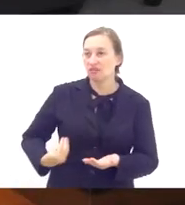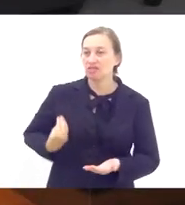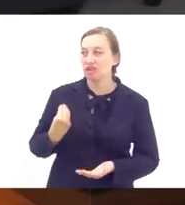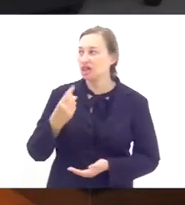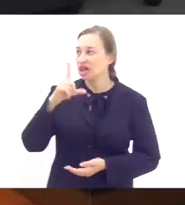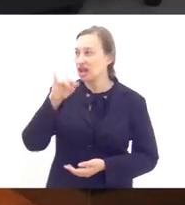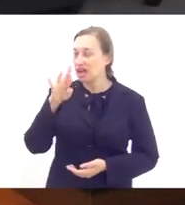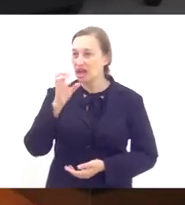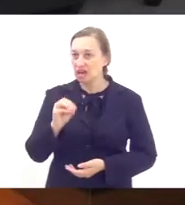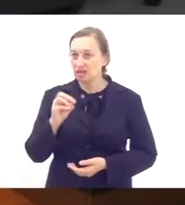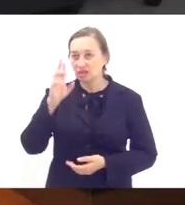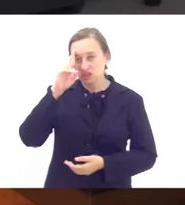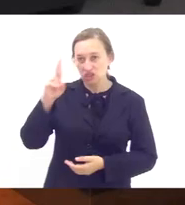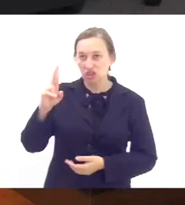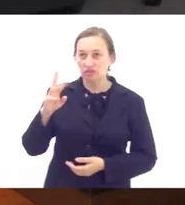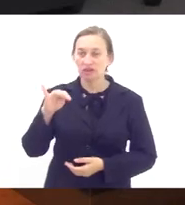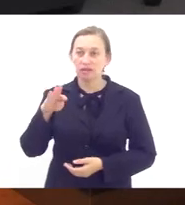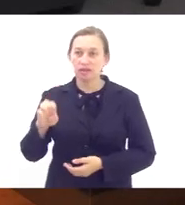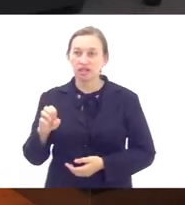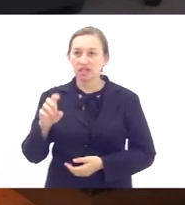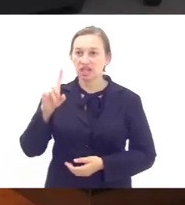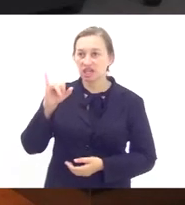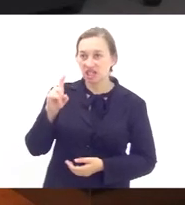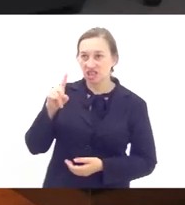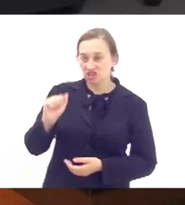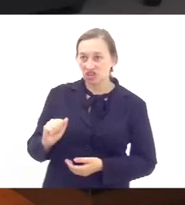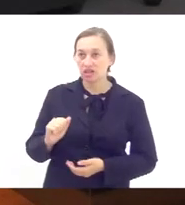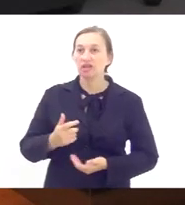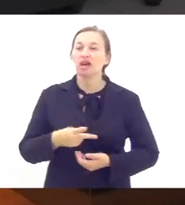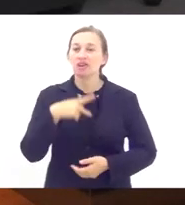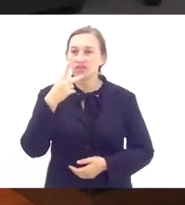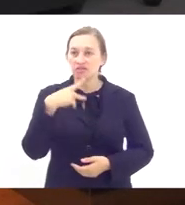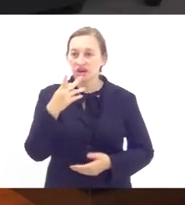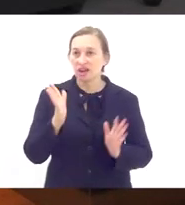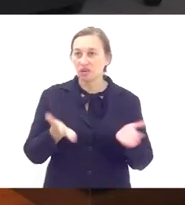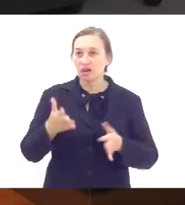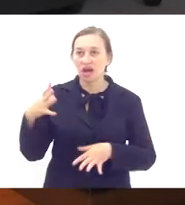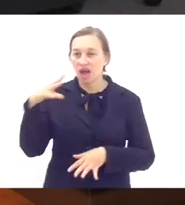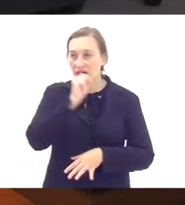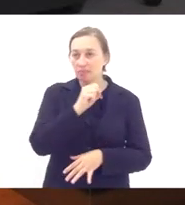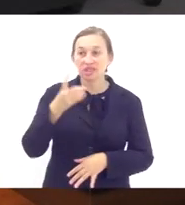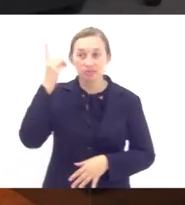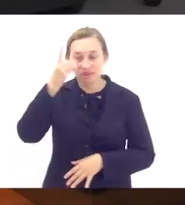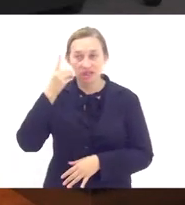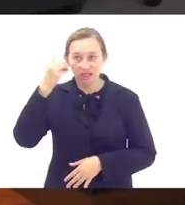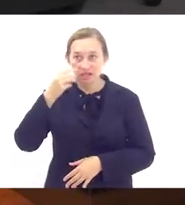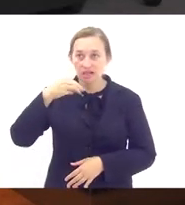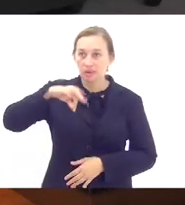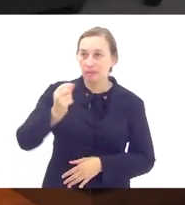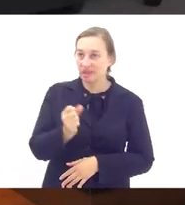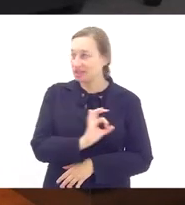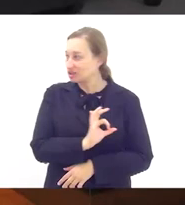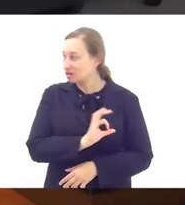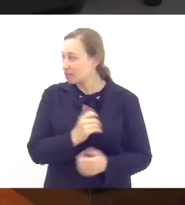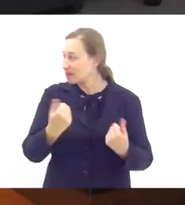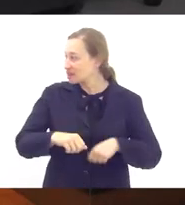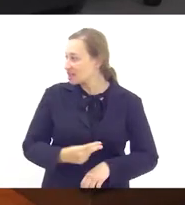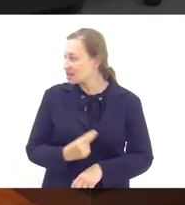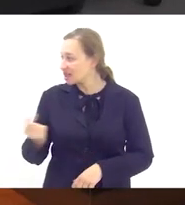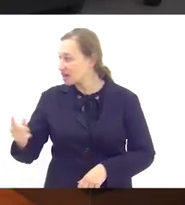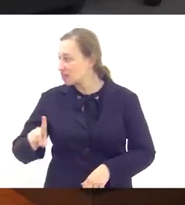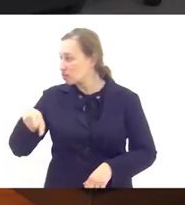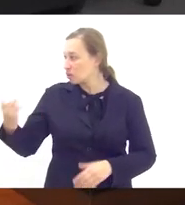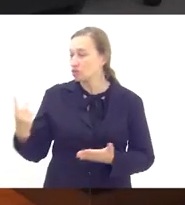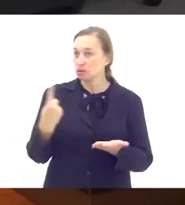Araújo, chefe de gabinete da deputada Índia Armelau. Passar a palavra rapidamente para a deputada Marta Rocha, que vai precisar subir aqui para um outro